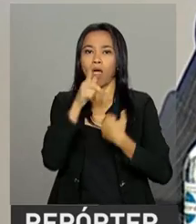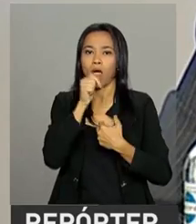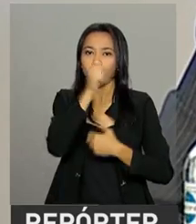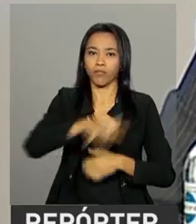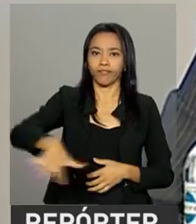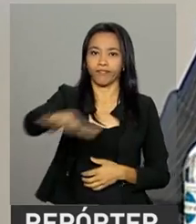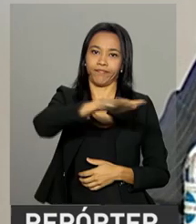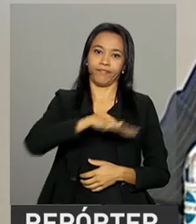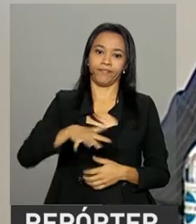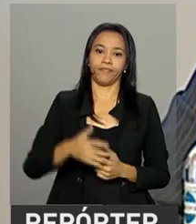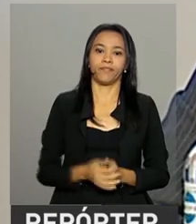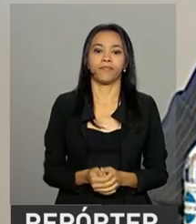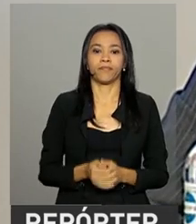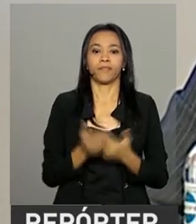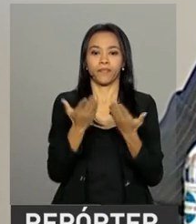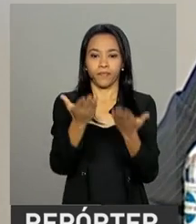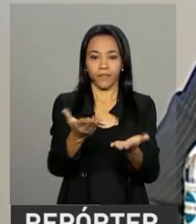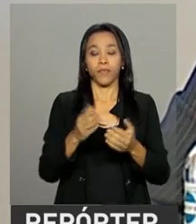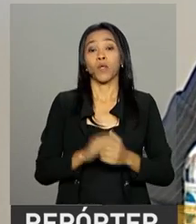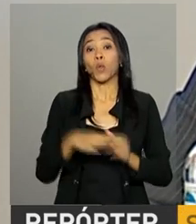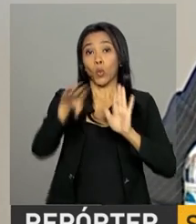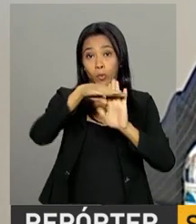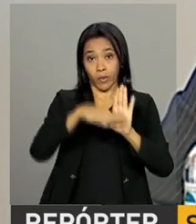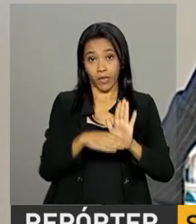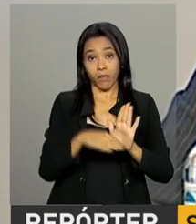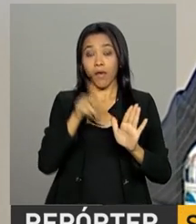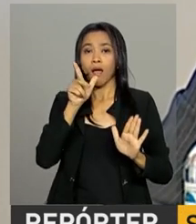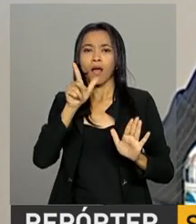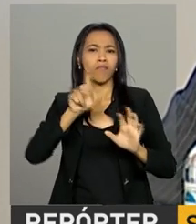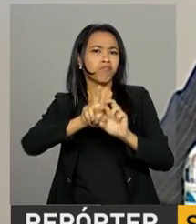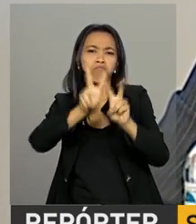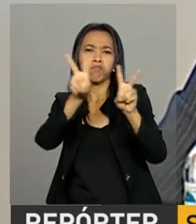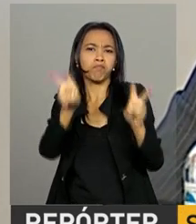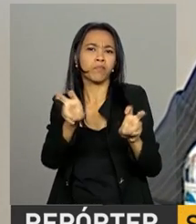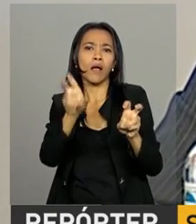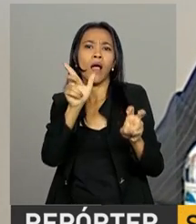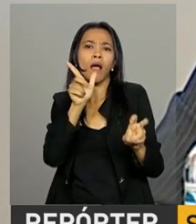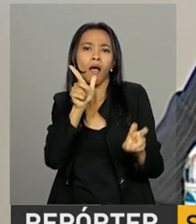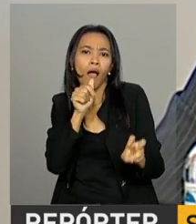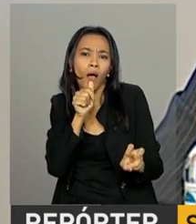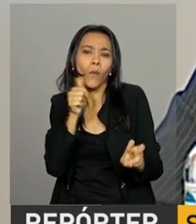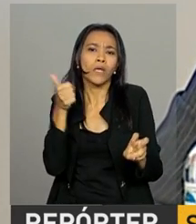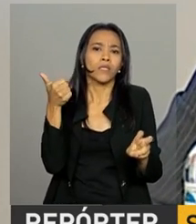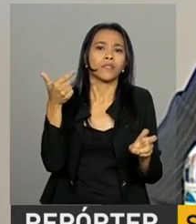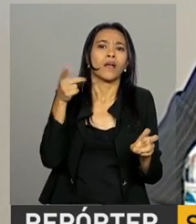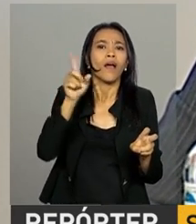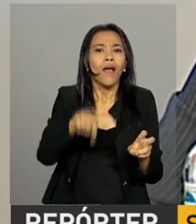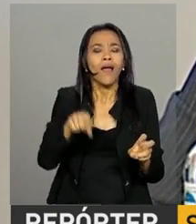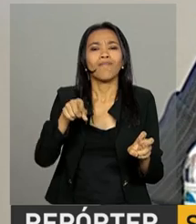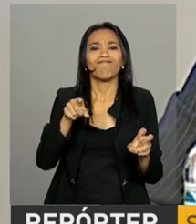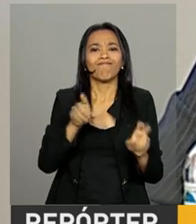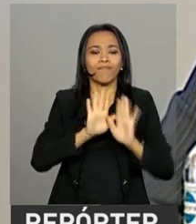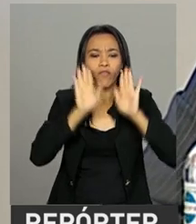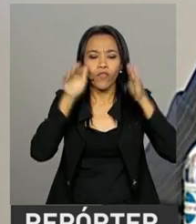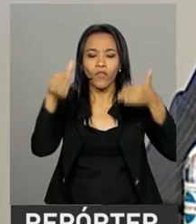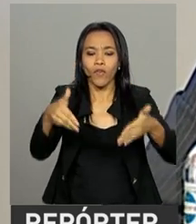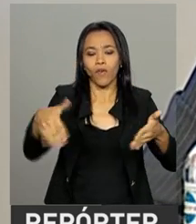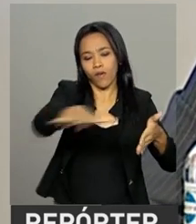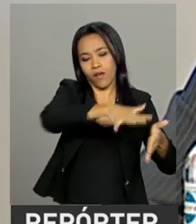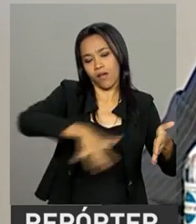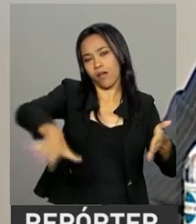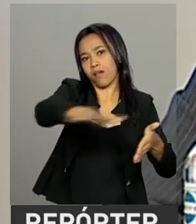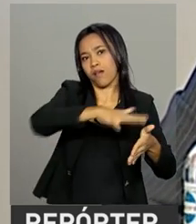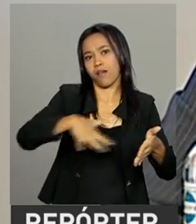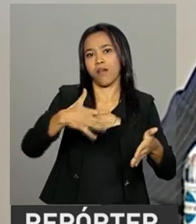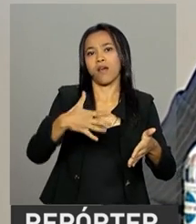água o Programa Água Doce atende prioritariamente as populações de baixa renda em comunidades